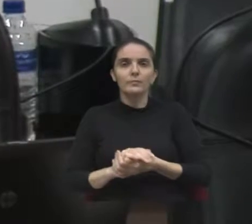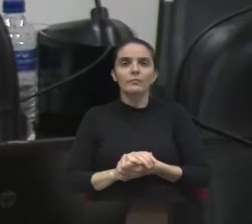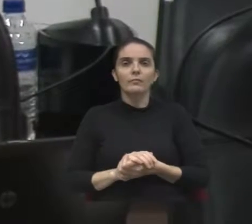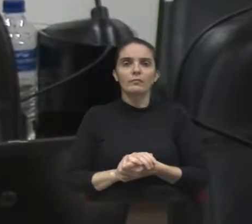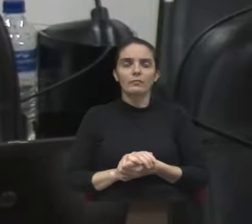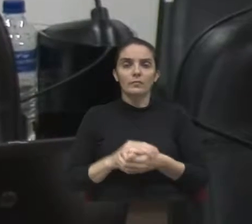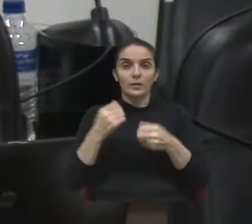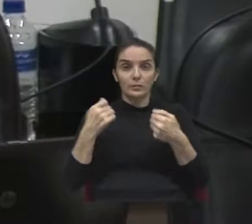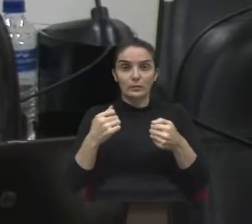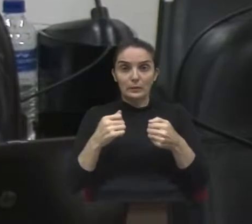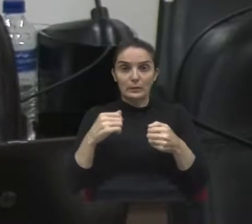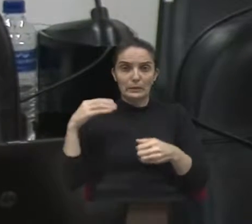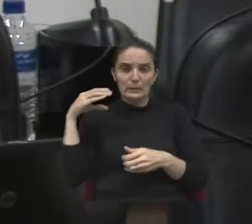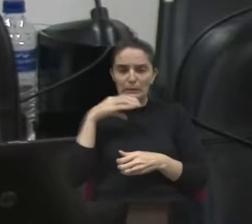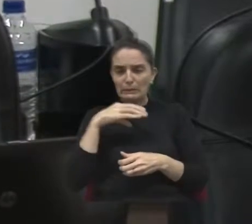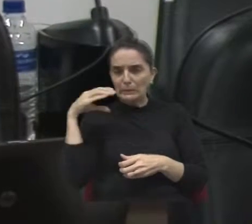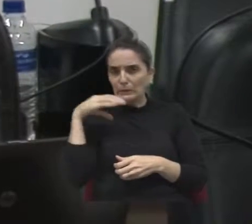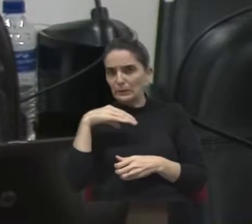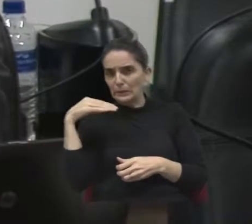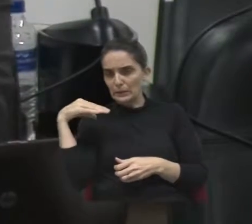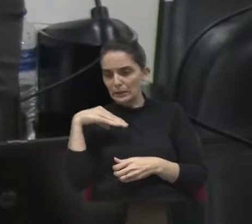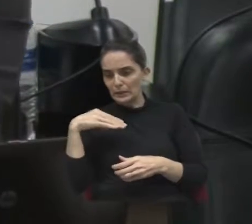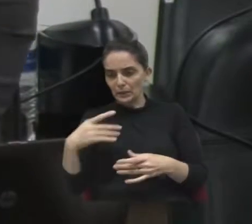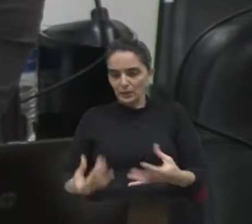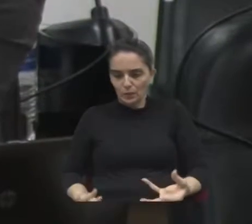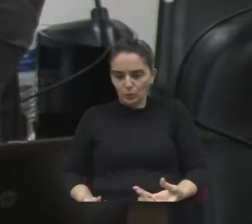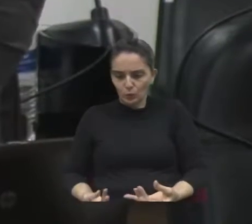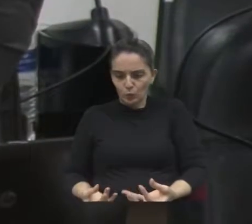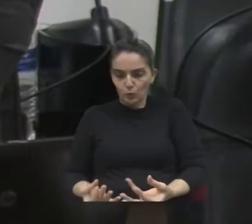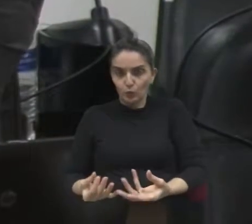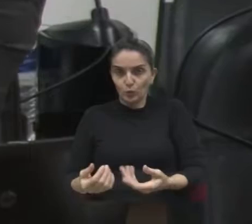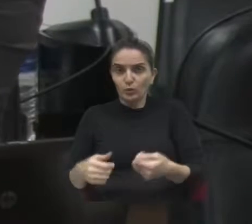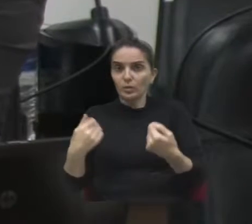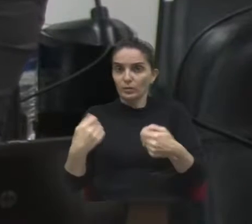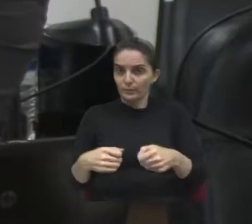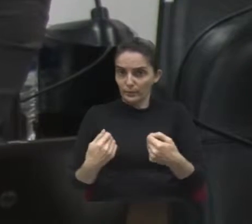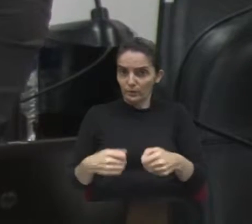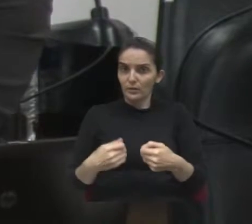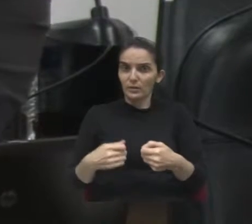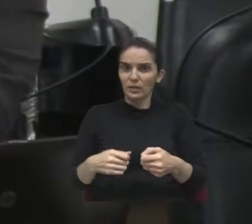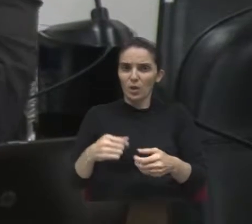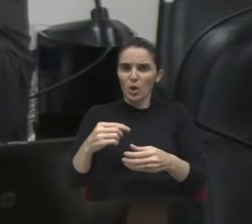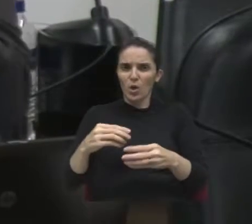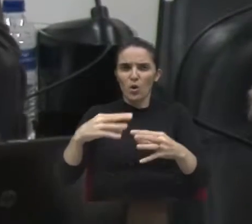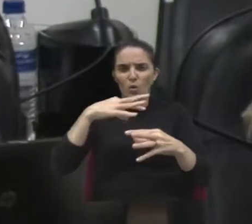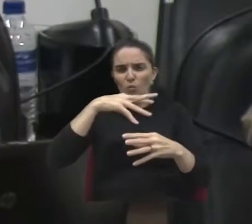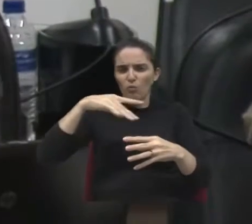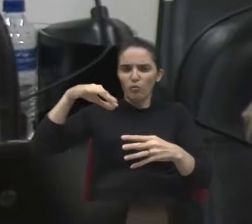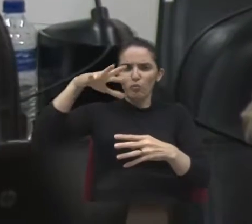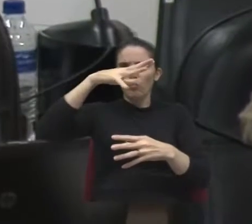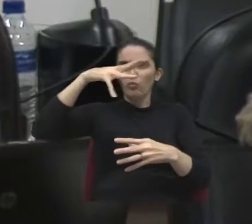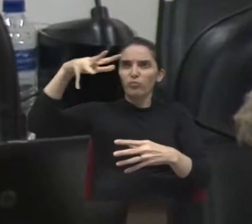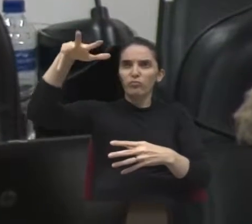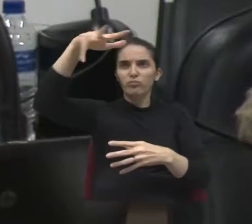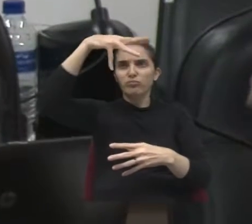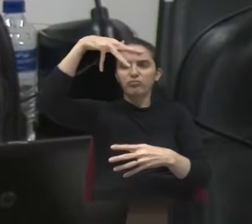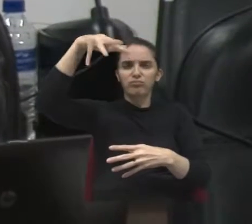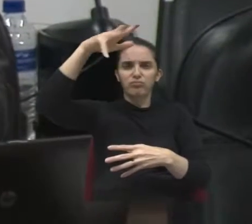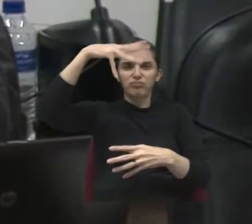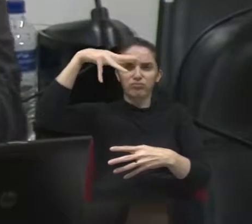calor que é utilizado combustível, que se solta fumaça no meio ambiente, fumaça tóxica.